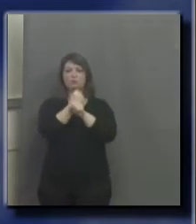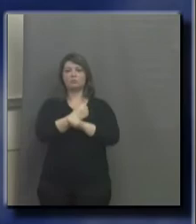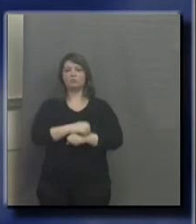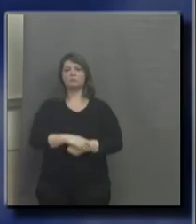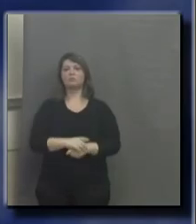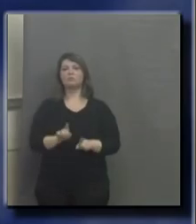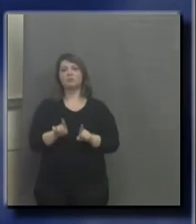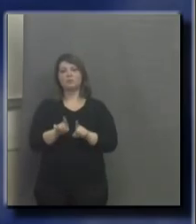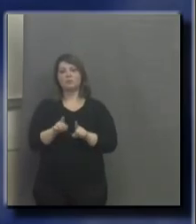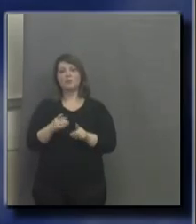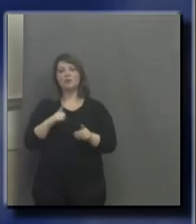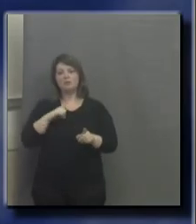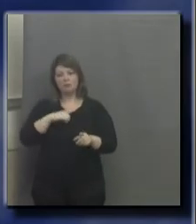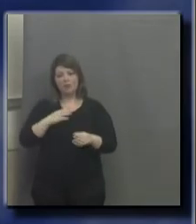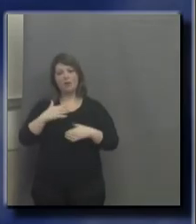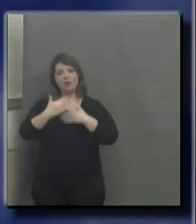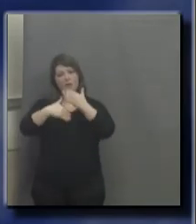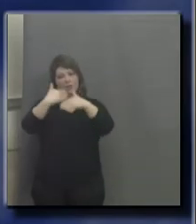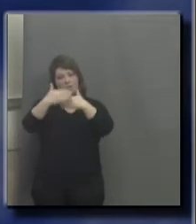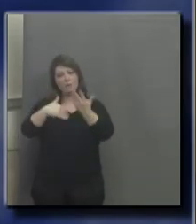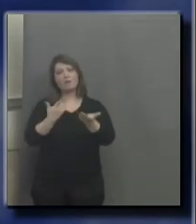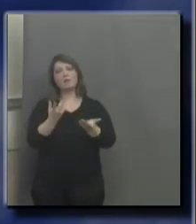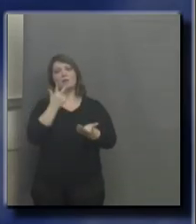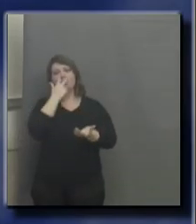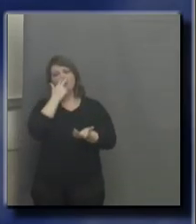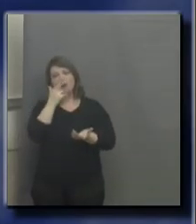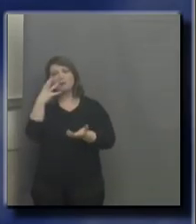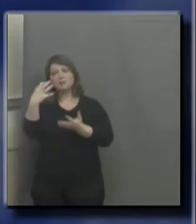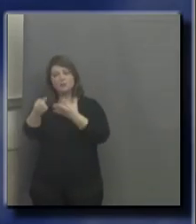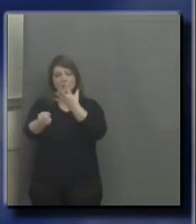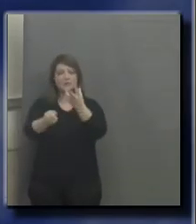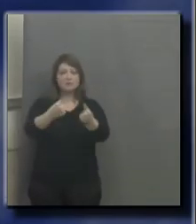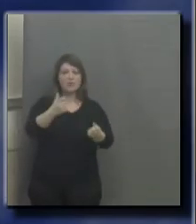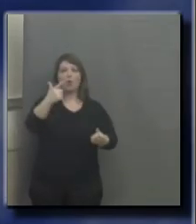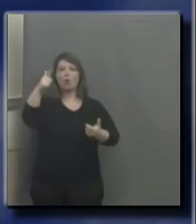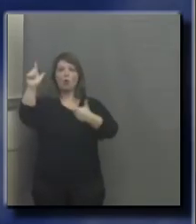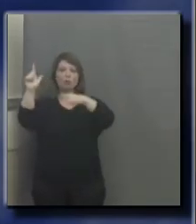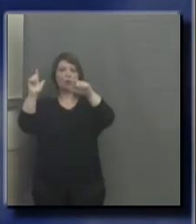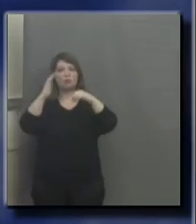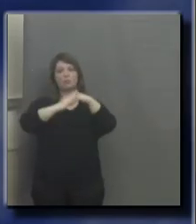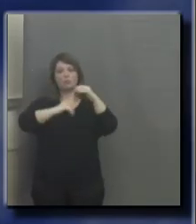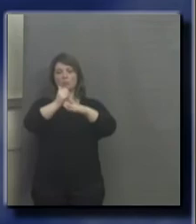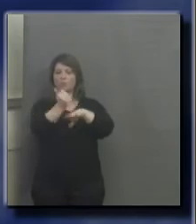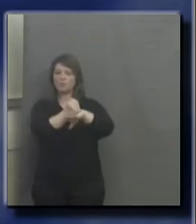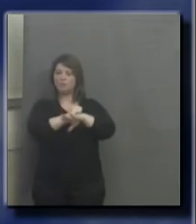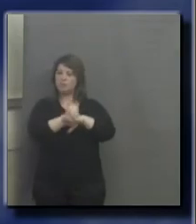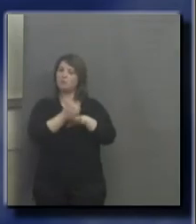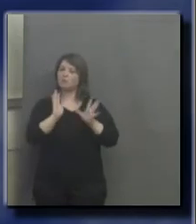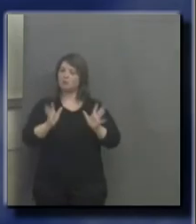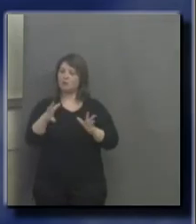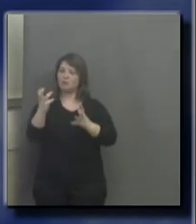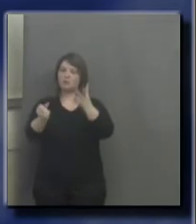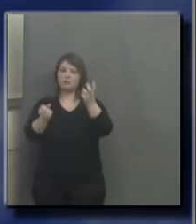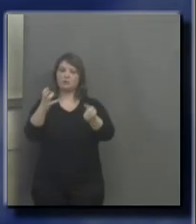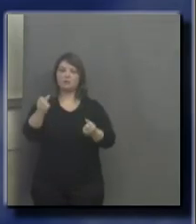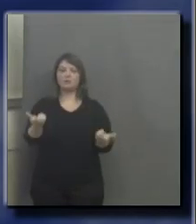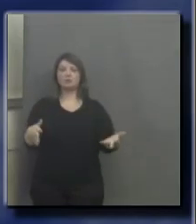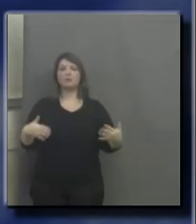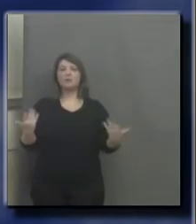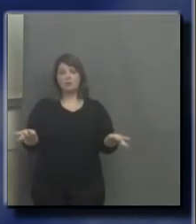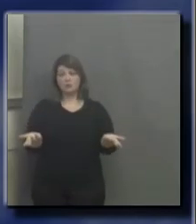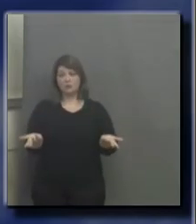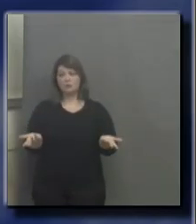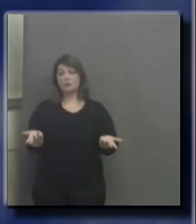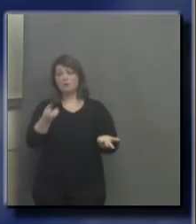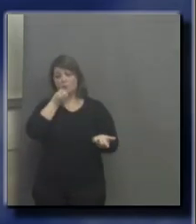esse processo andando e sendo aprovado em outras profissões. Portanto, esse é um